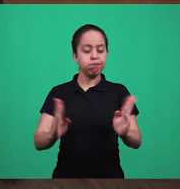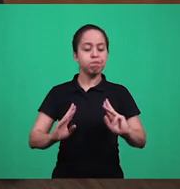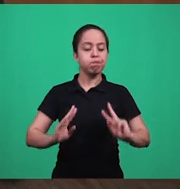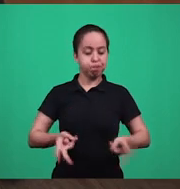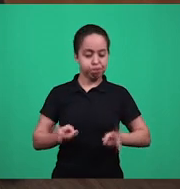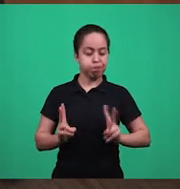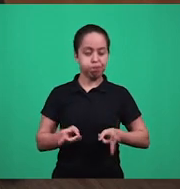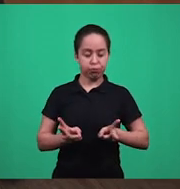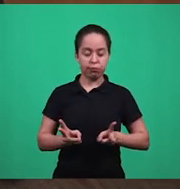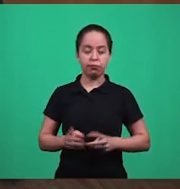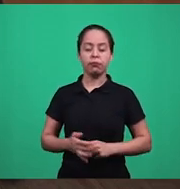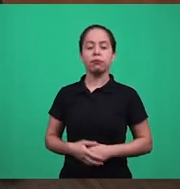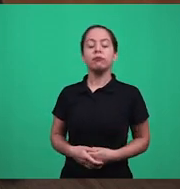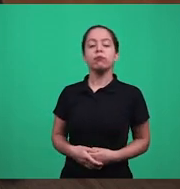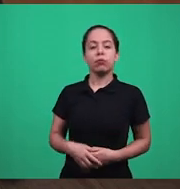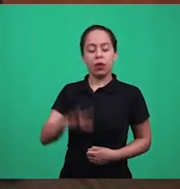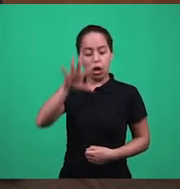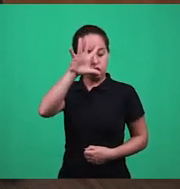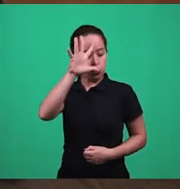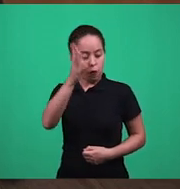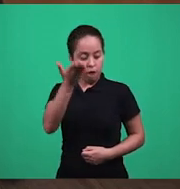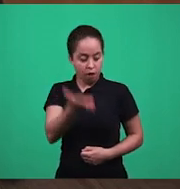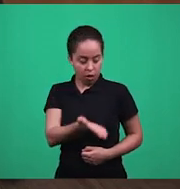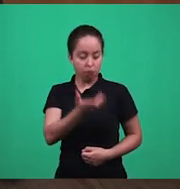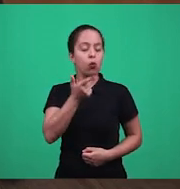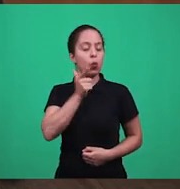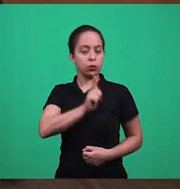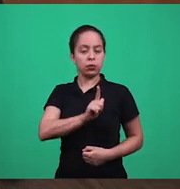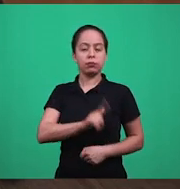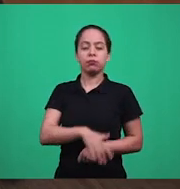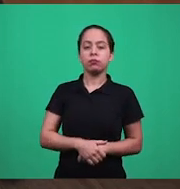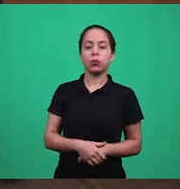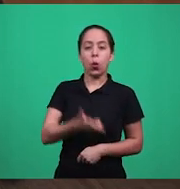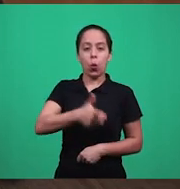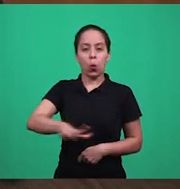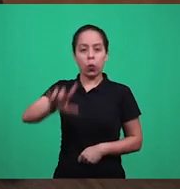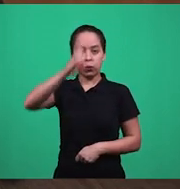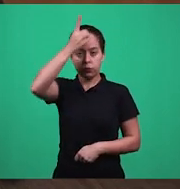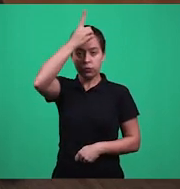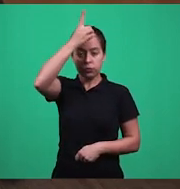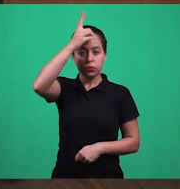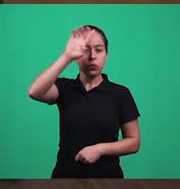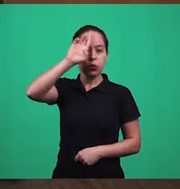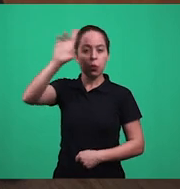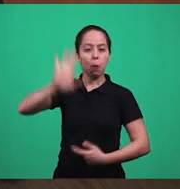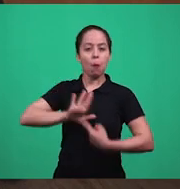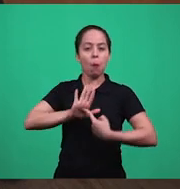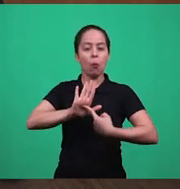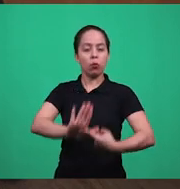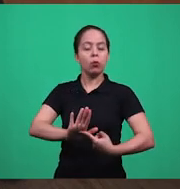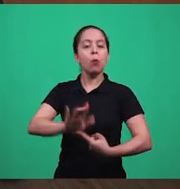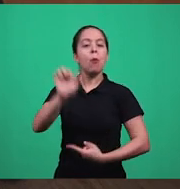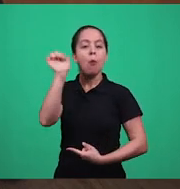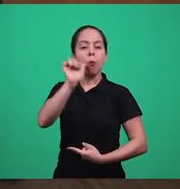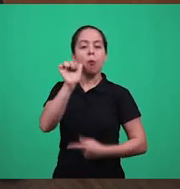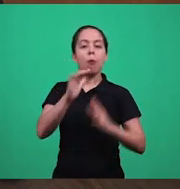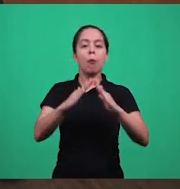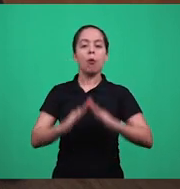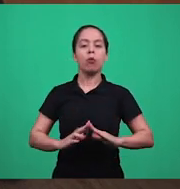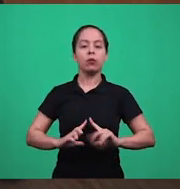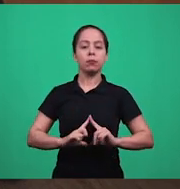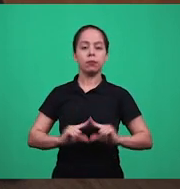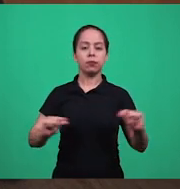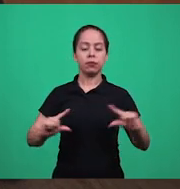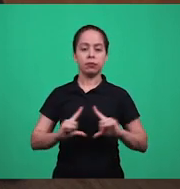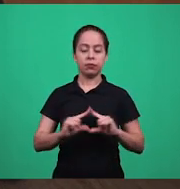reverter essa situação. Em outro sinal, o Senhor falou a respeito de uma senhora que mora em